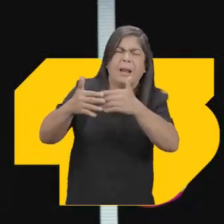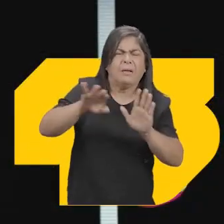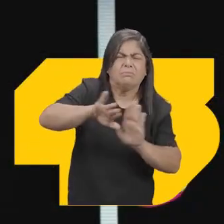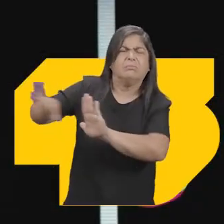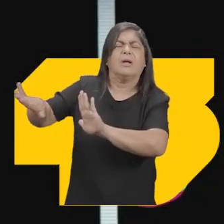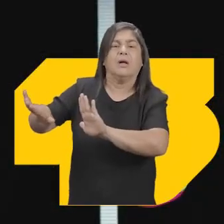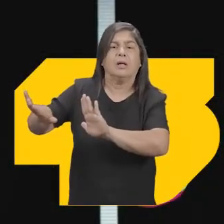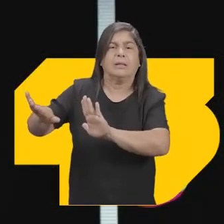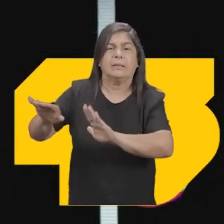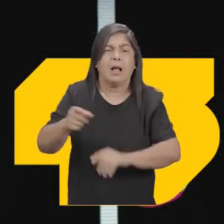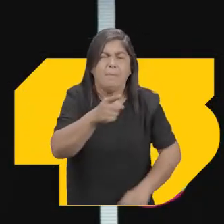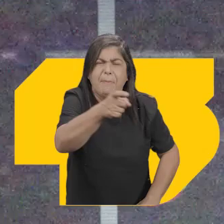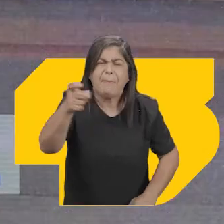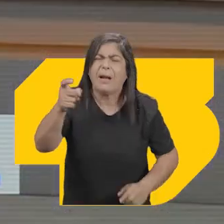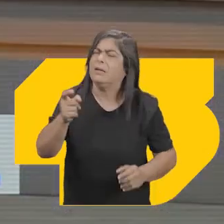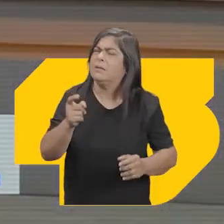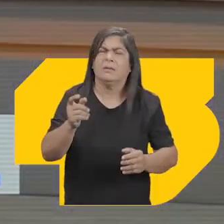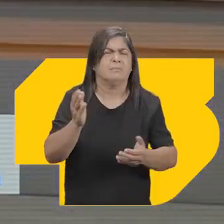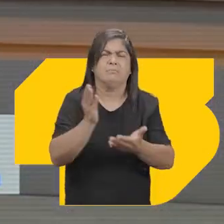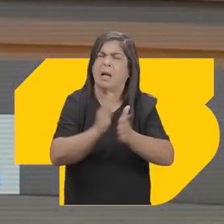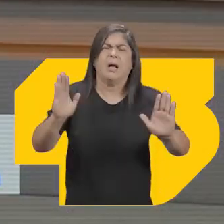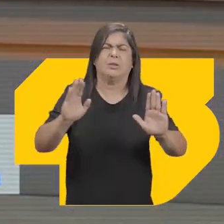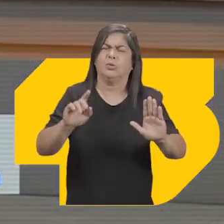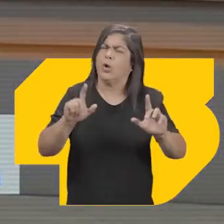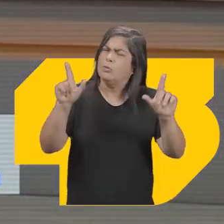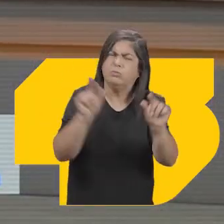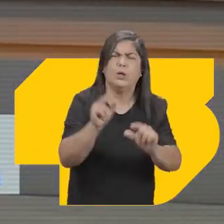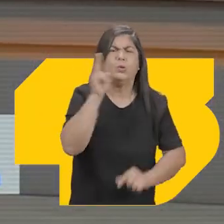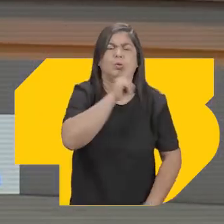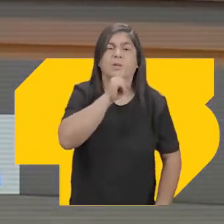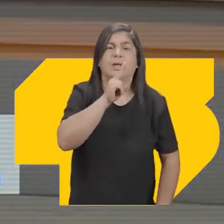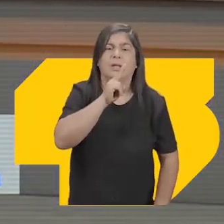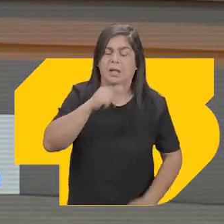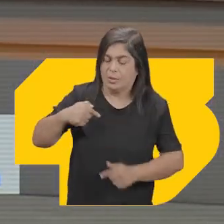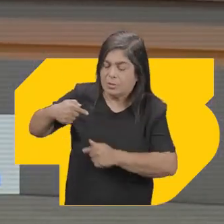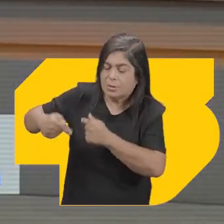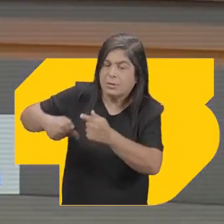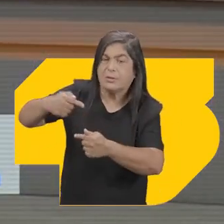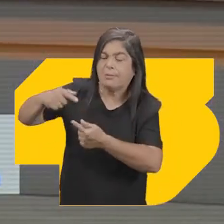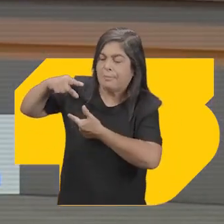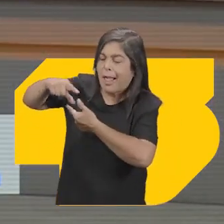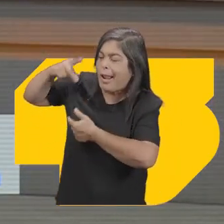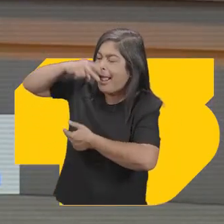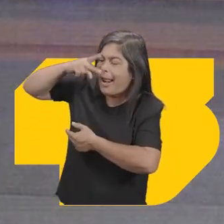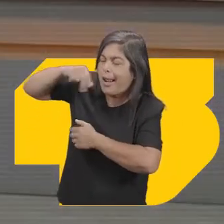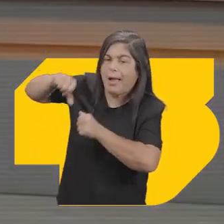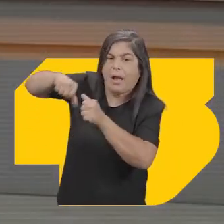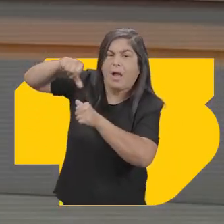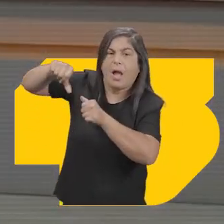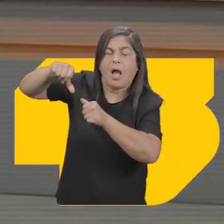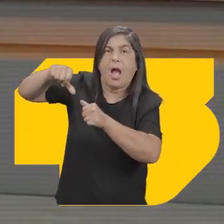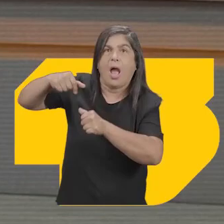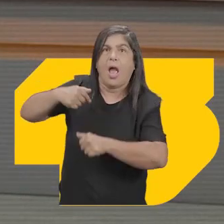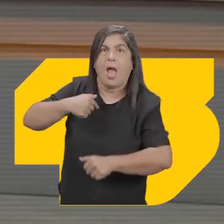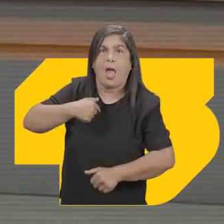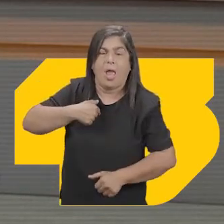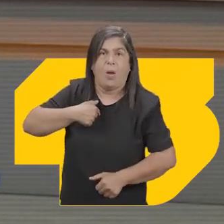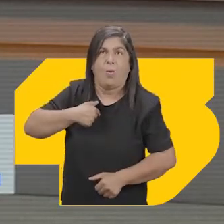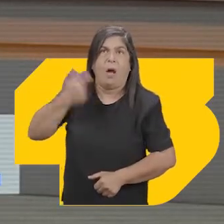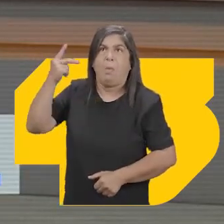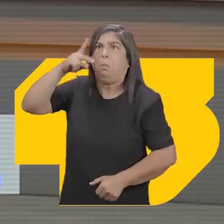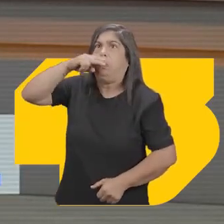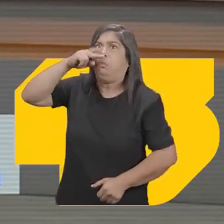criminalidade é uma urgência que nós temos hoje. Eu acho que cada geração vai atualizando a maneira de enxergar o mundo. Eu não tenho a experiência